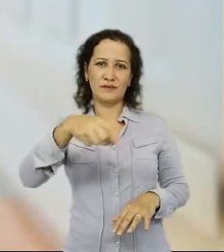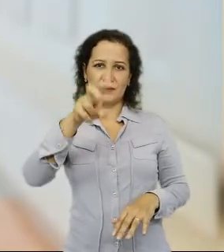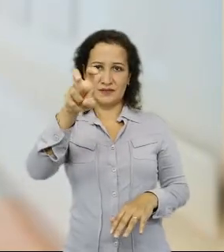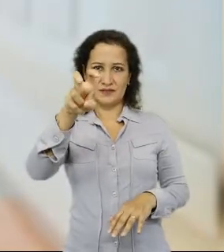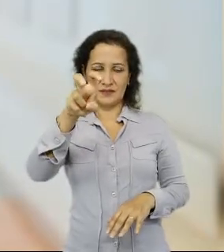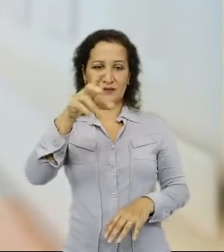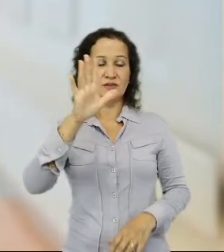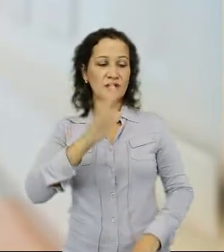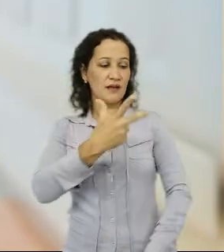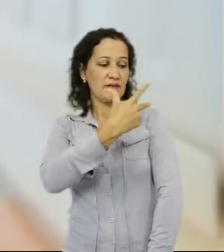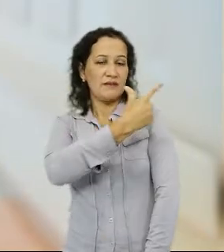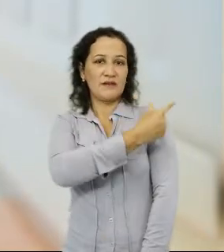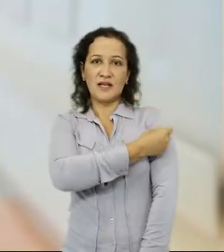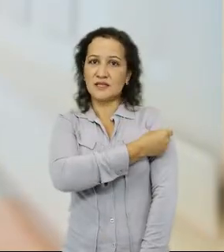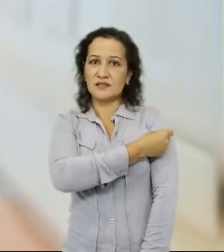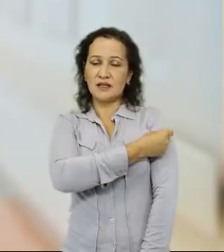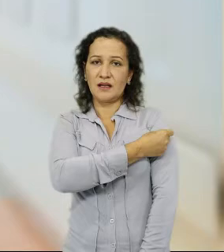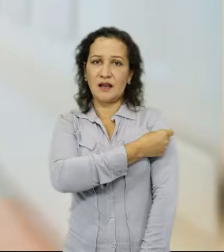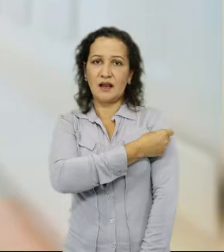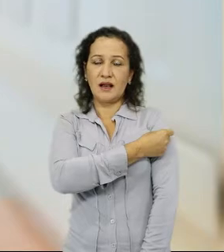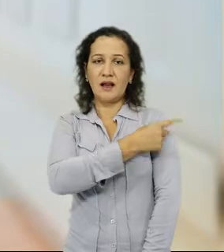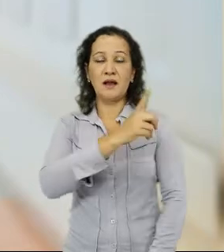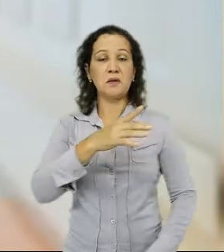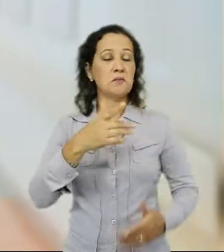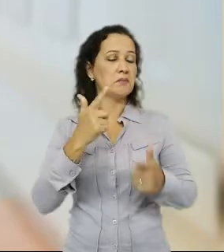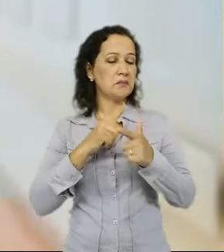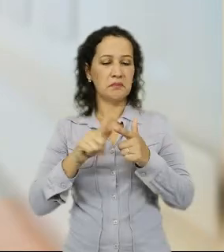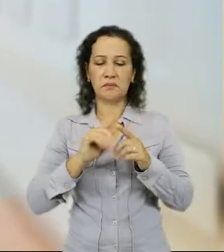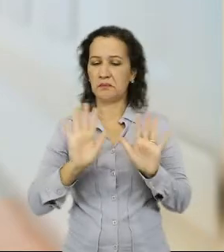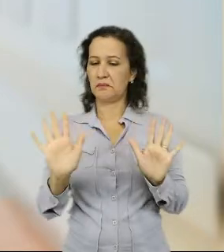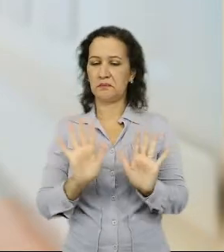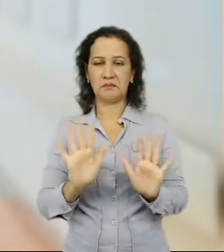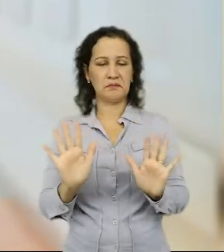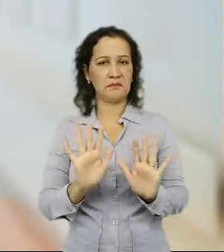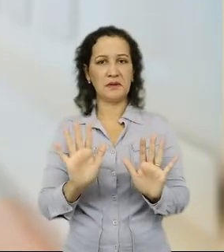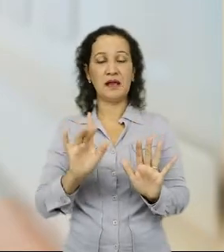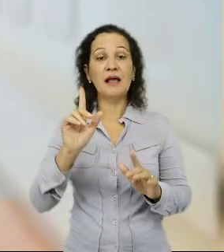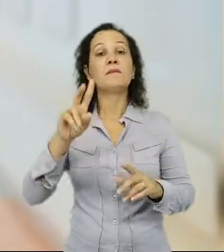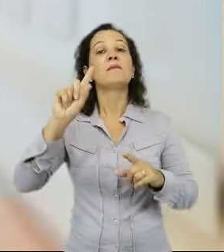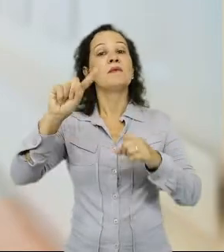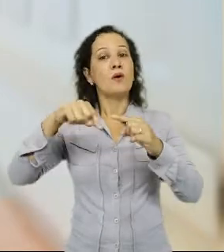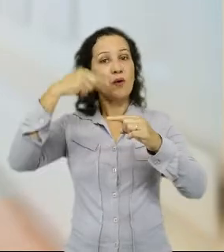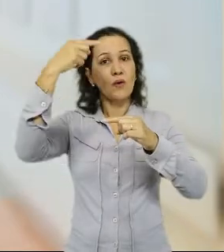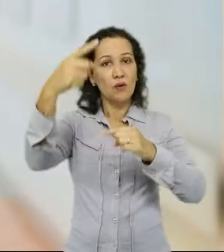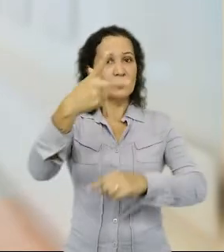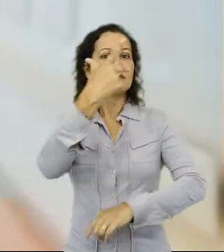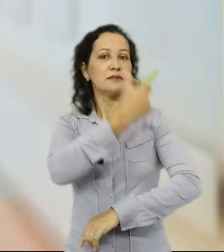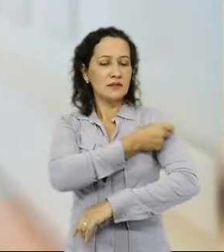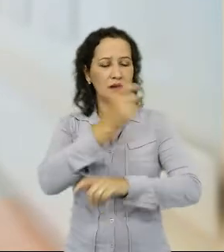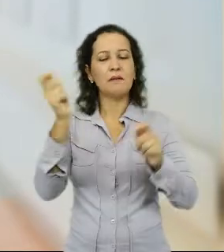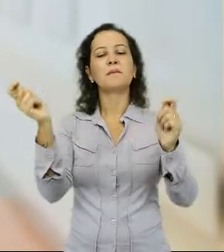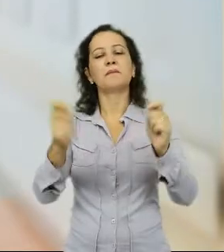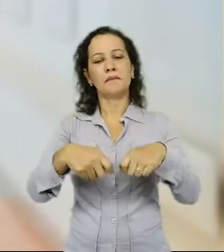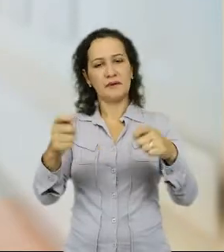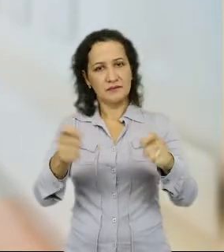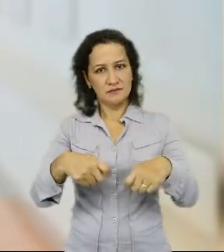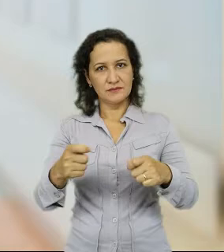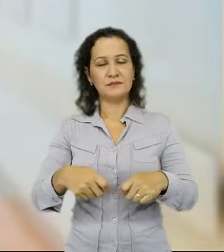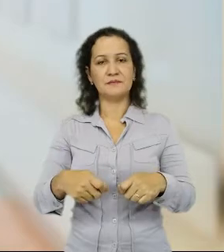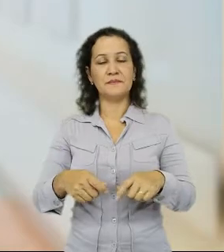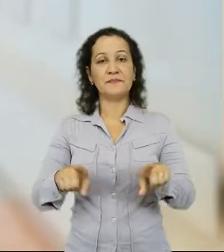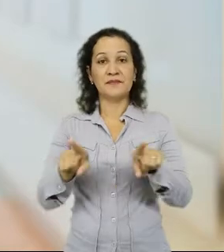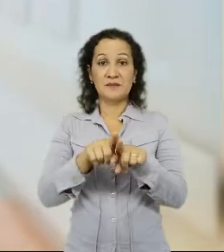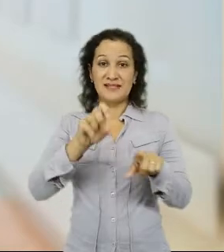alguma vacina não constitui contraindicação para a próxima dose. Quando ocorrer a febre,